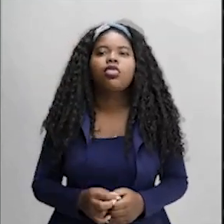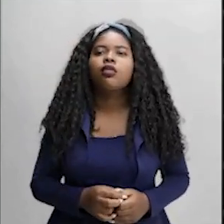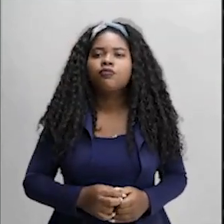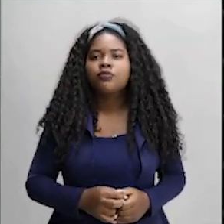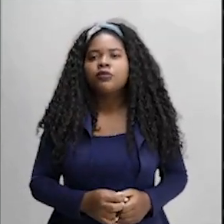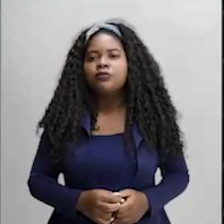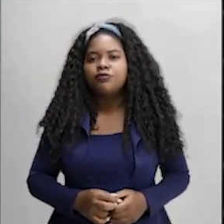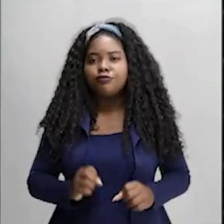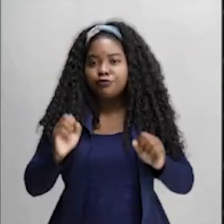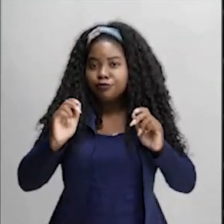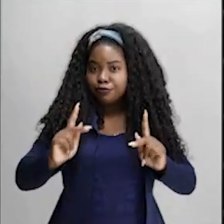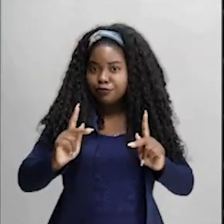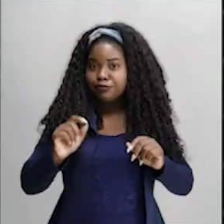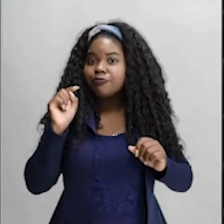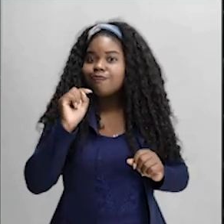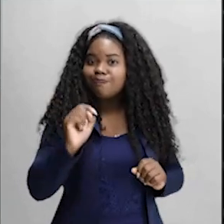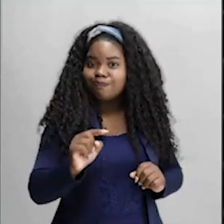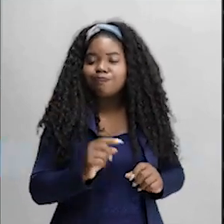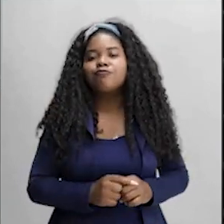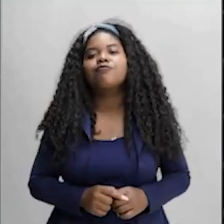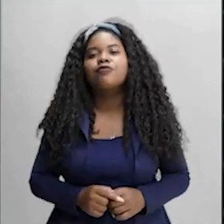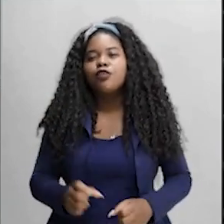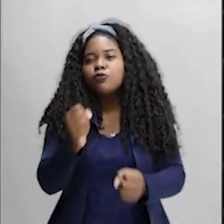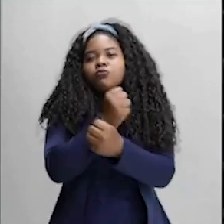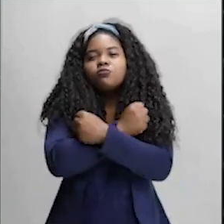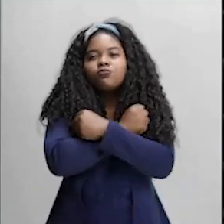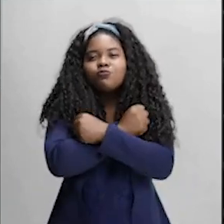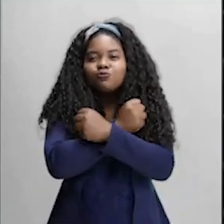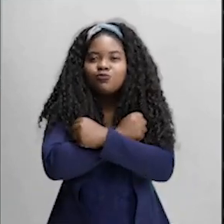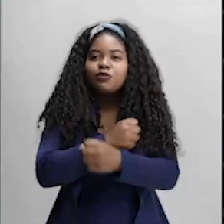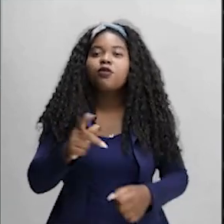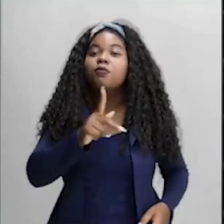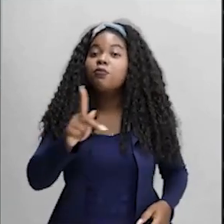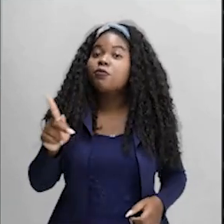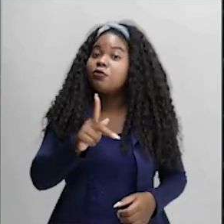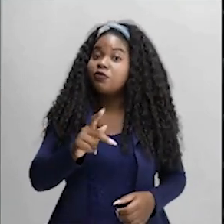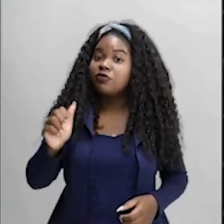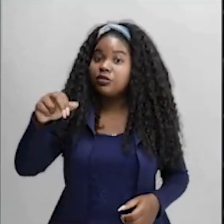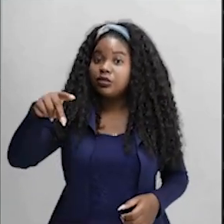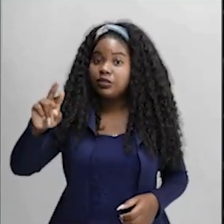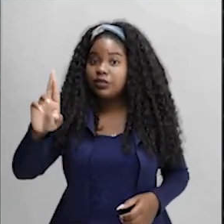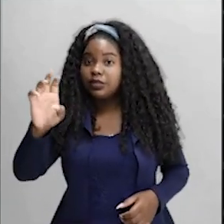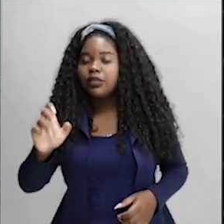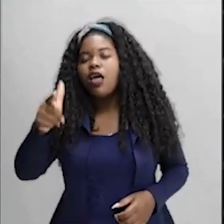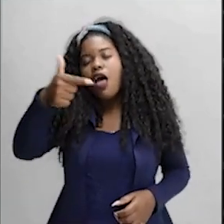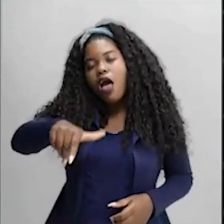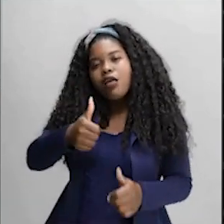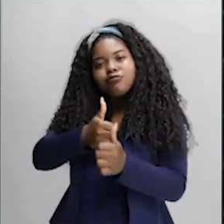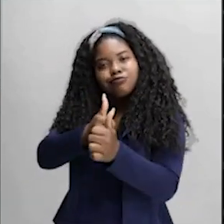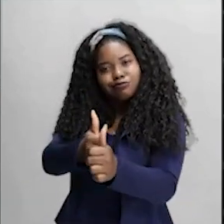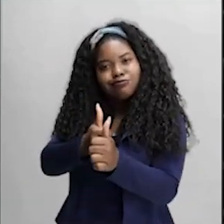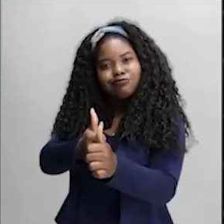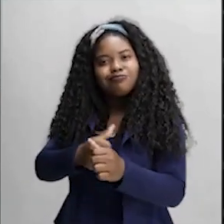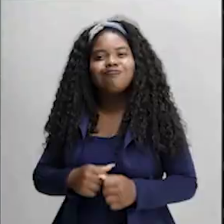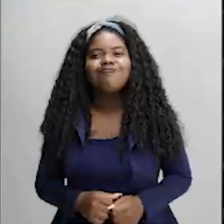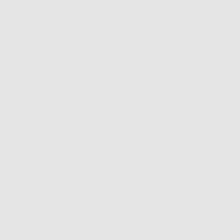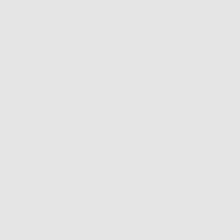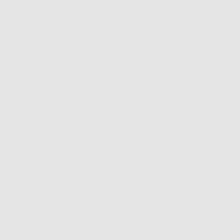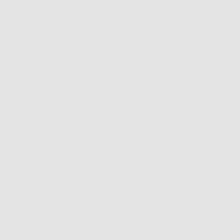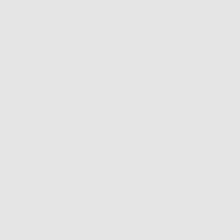argumentos mais consistentes para você. Fica aqui o forte abraço, professor André Luiz com vocês. continue nos acompanhando, tá?